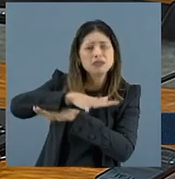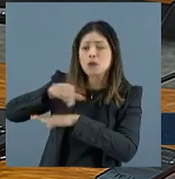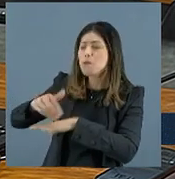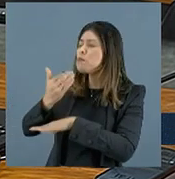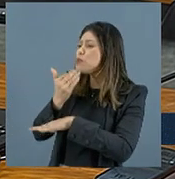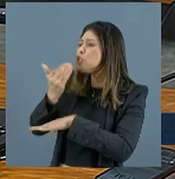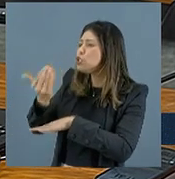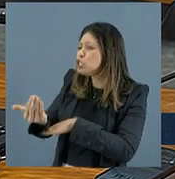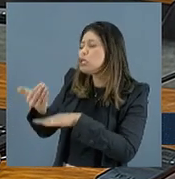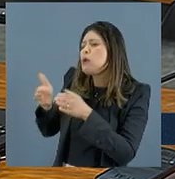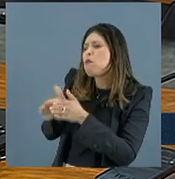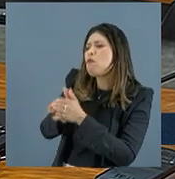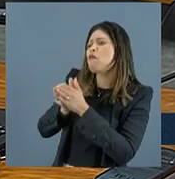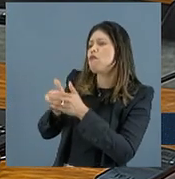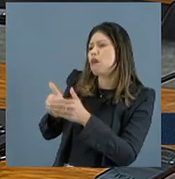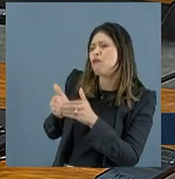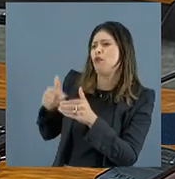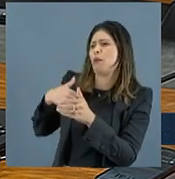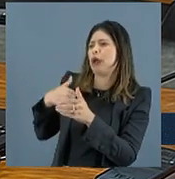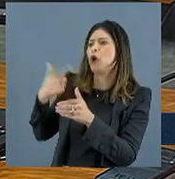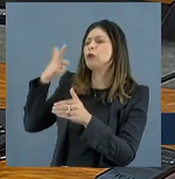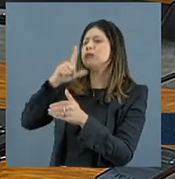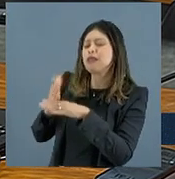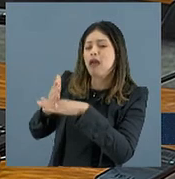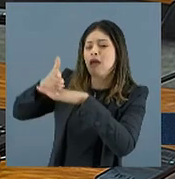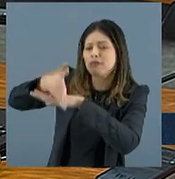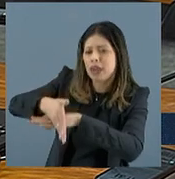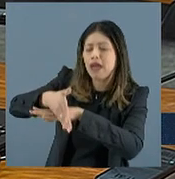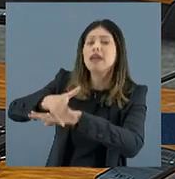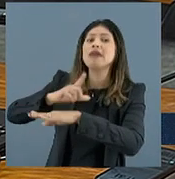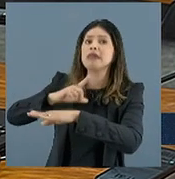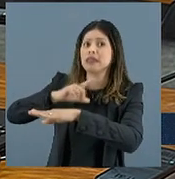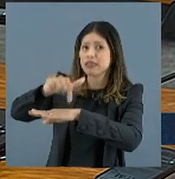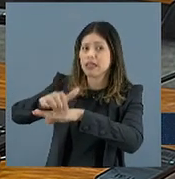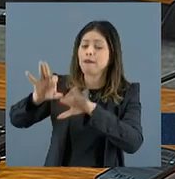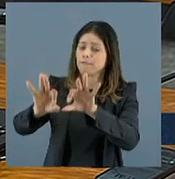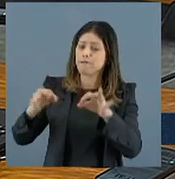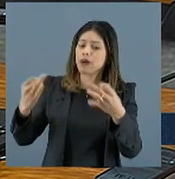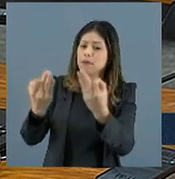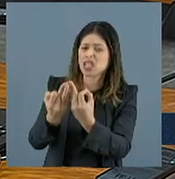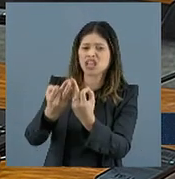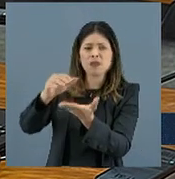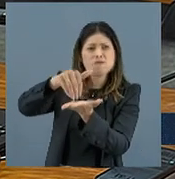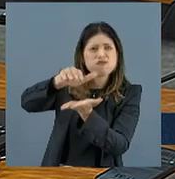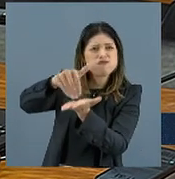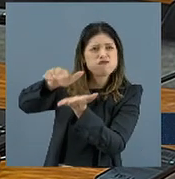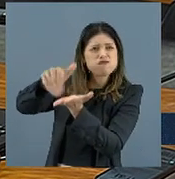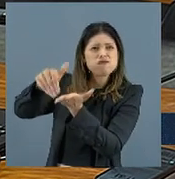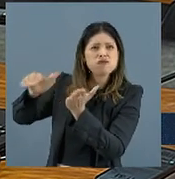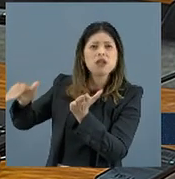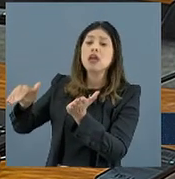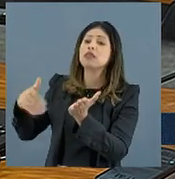à luz do dia em certos bairros lá, e famílias sendo expulsas pelo crime organizado. Eu